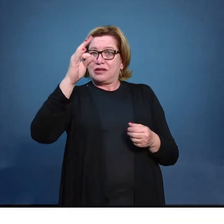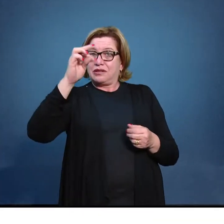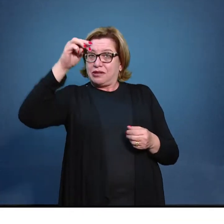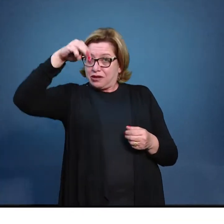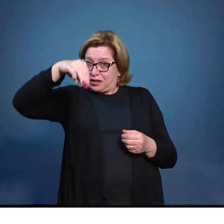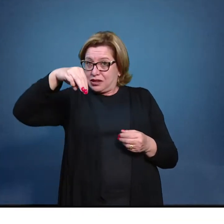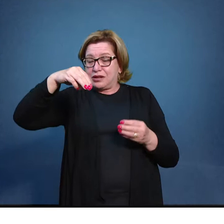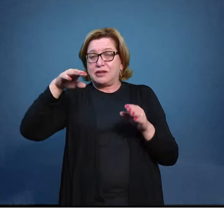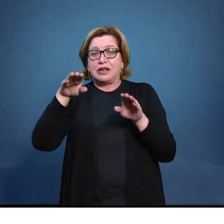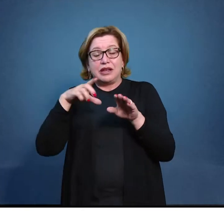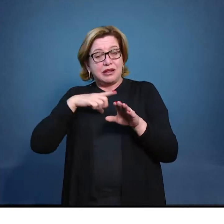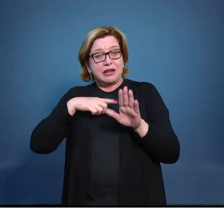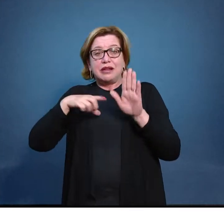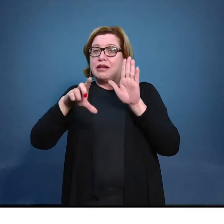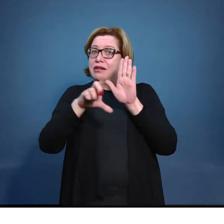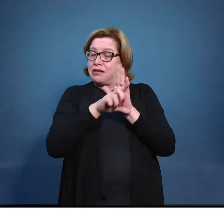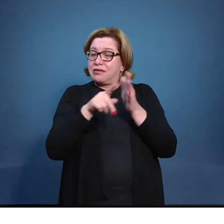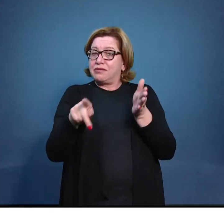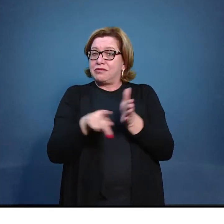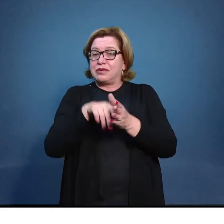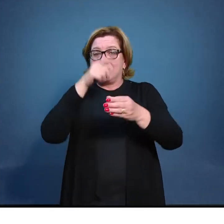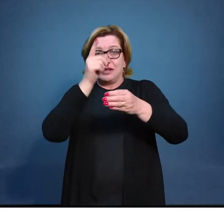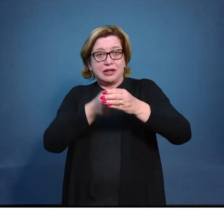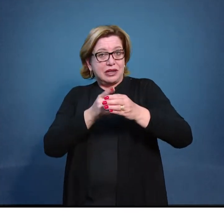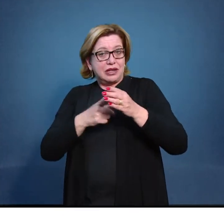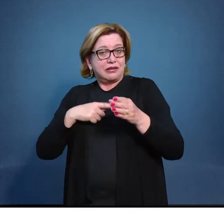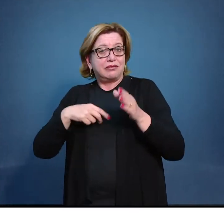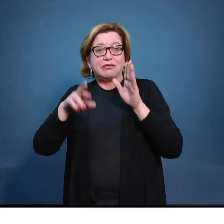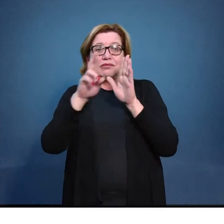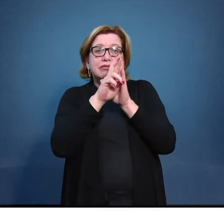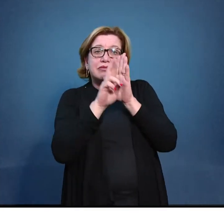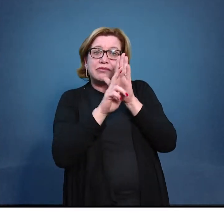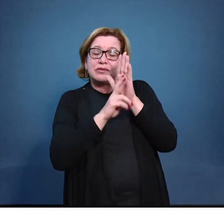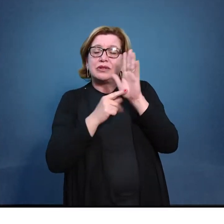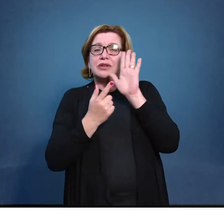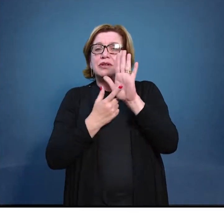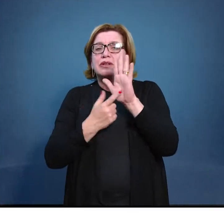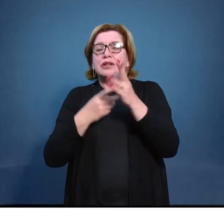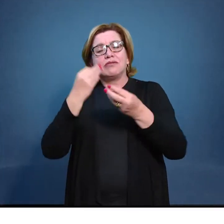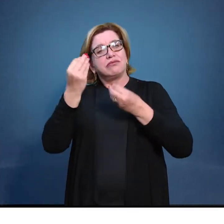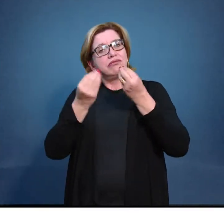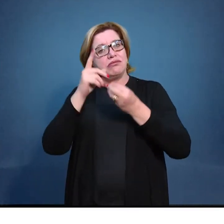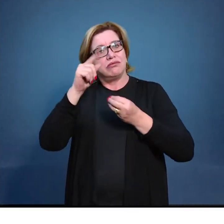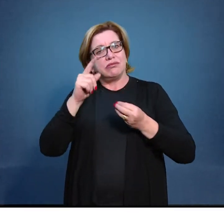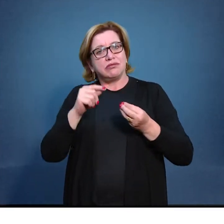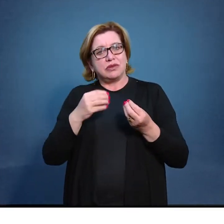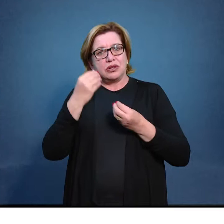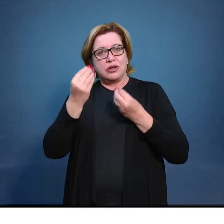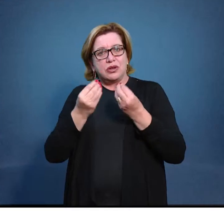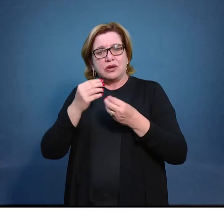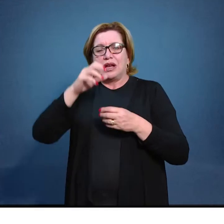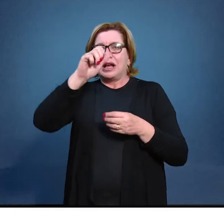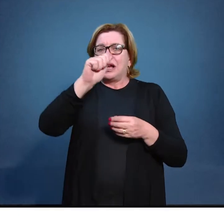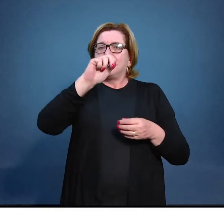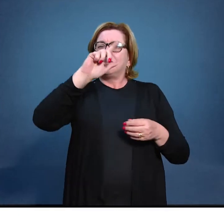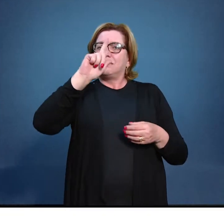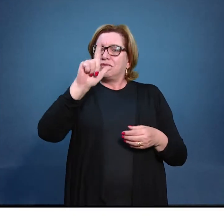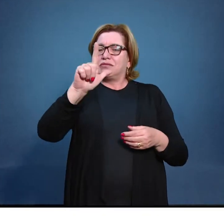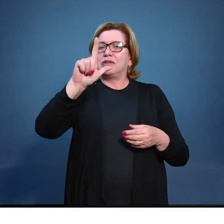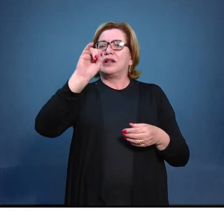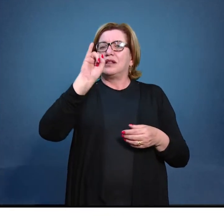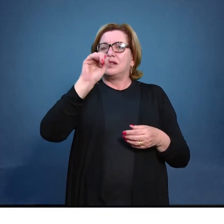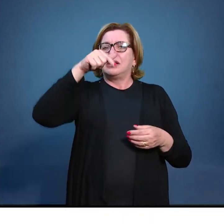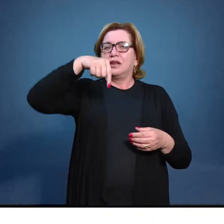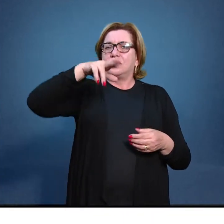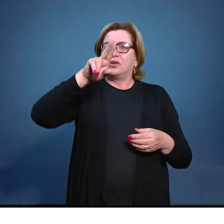lei municipal específica que vai normatizá-lo, que vai dizer como ele funciona, quais as alíquotas, e como